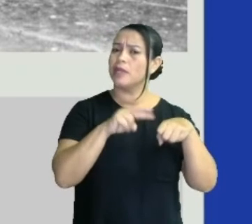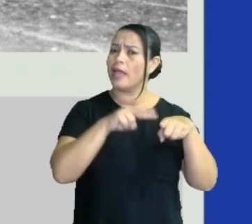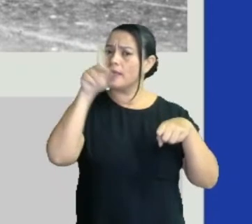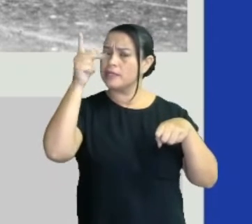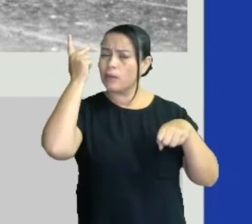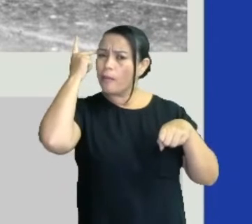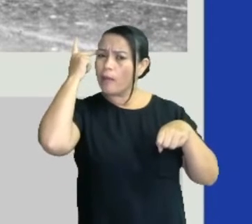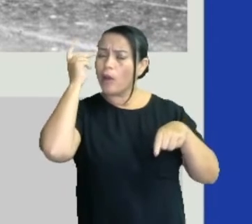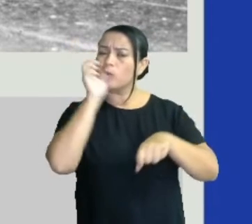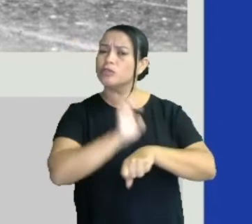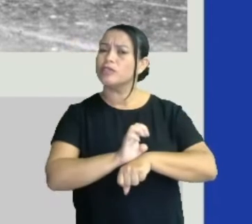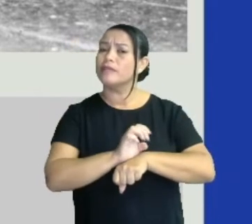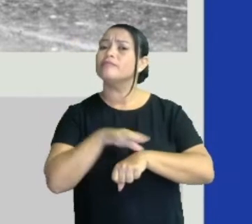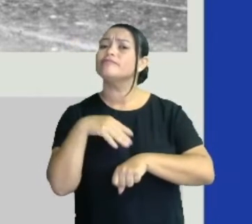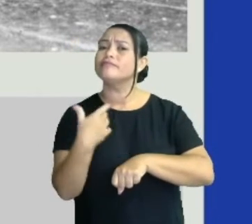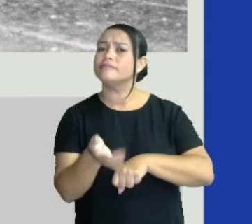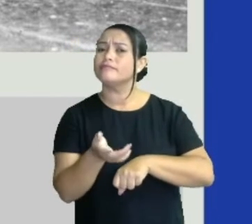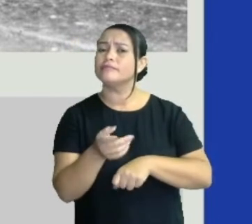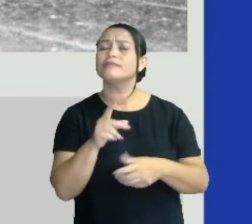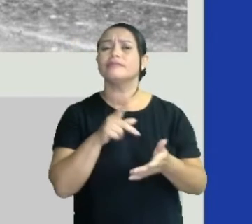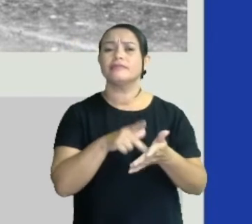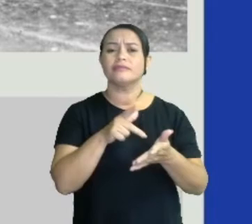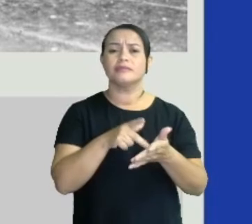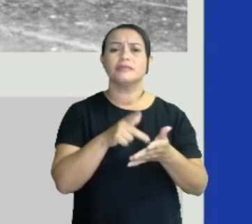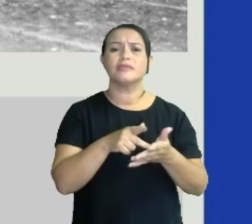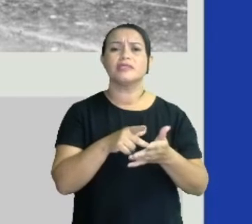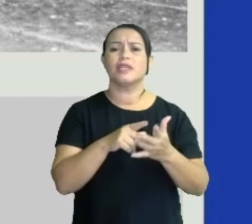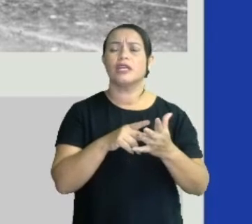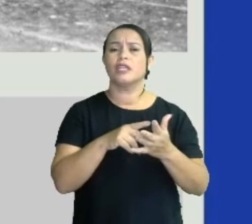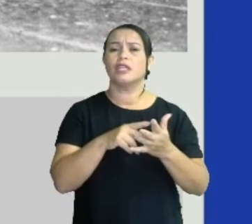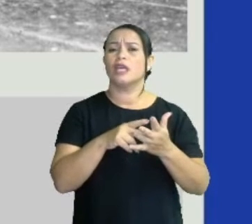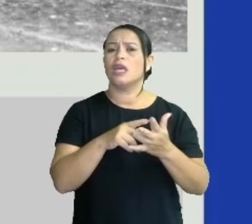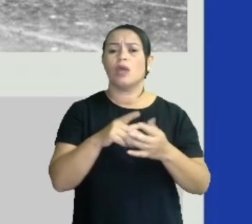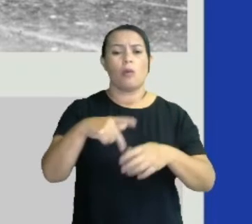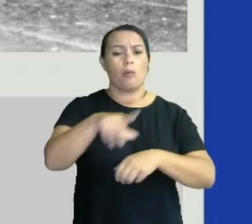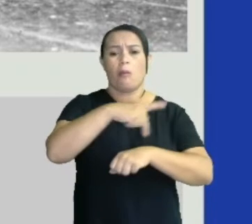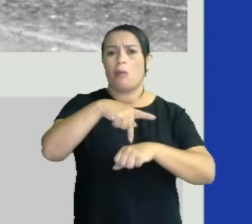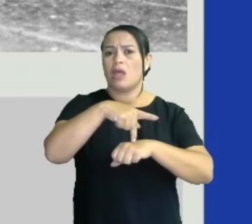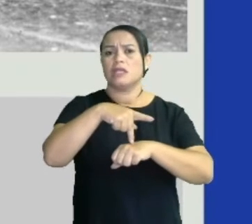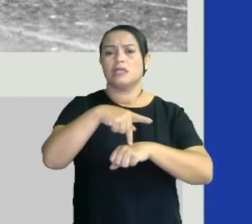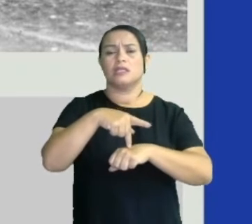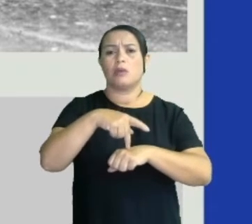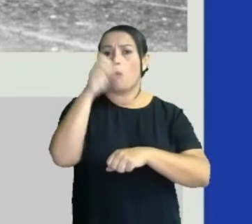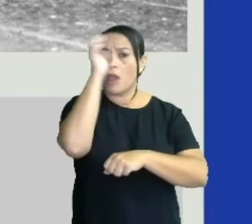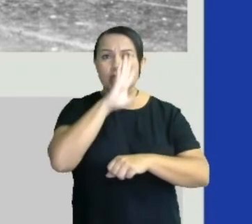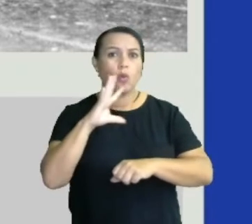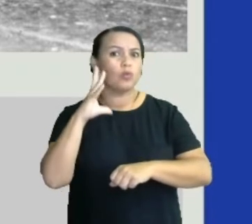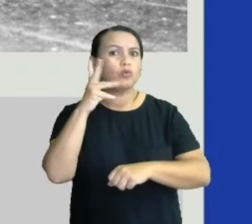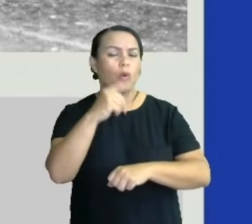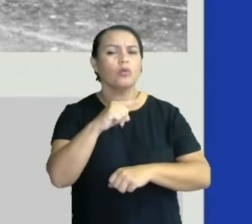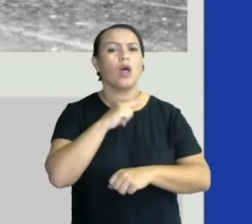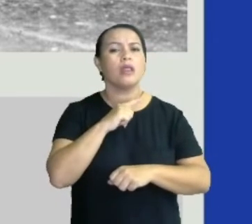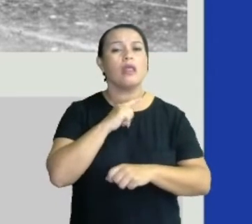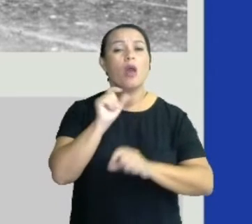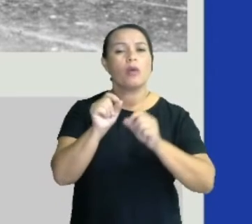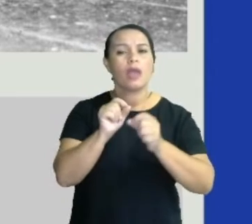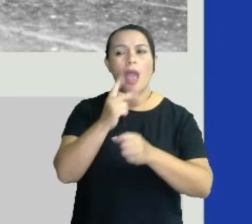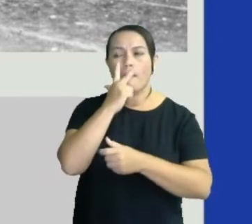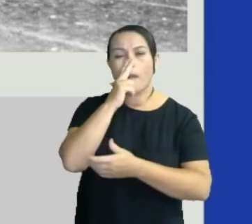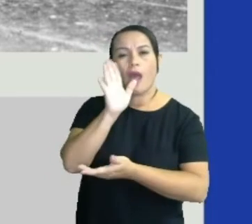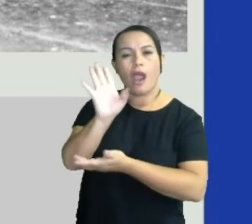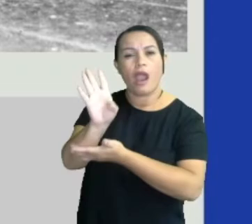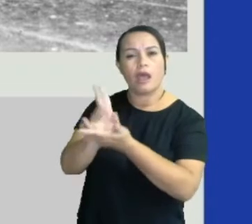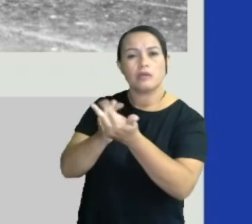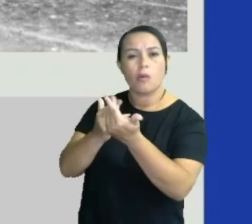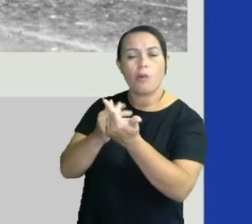na verdade é consumida em todo o país, ela é um traço que chega com a